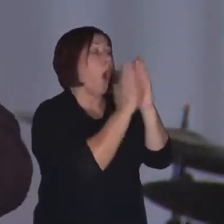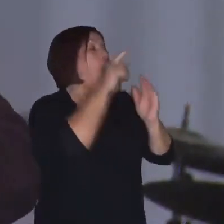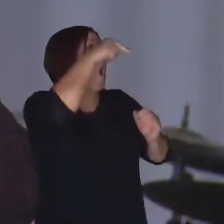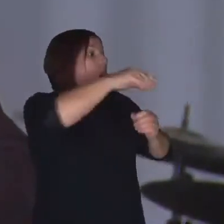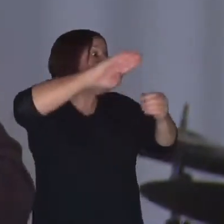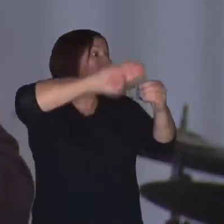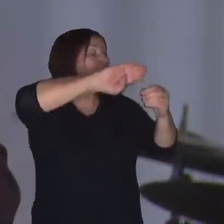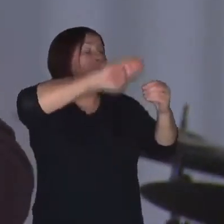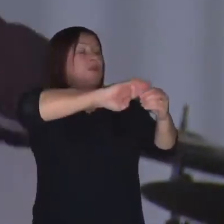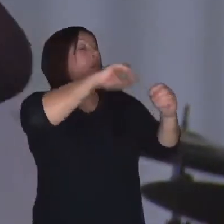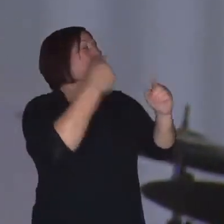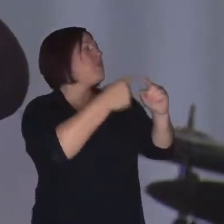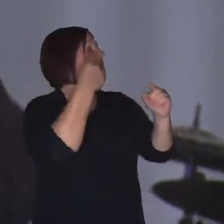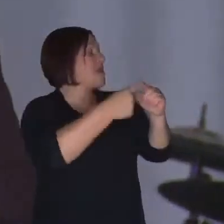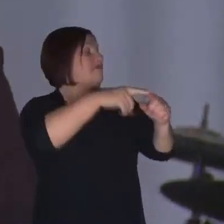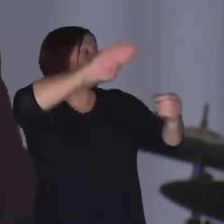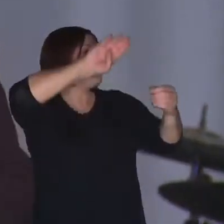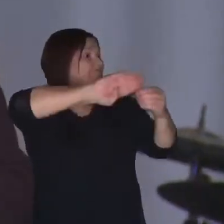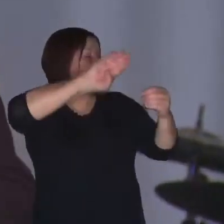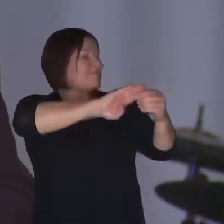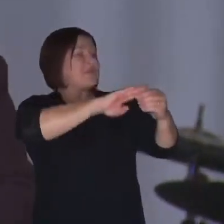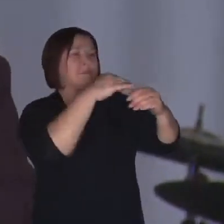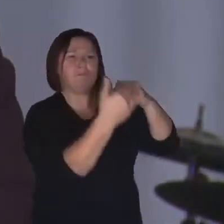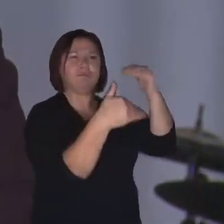depende da prosperidade dela. Isso é loucura.